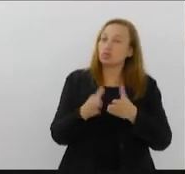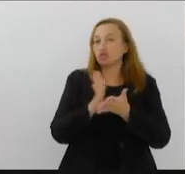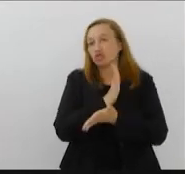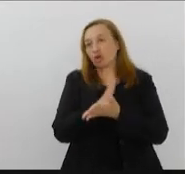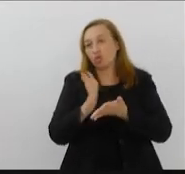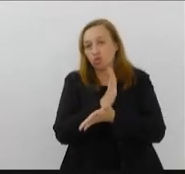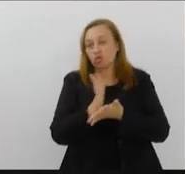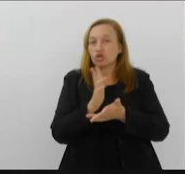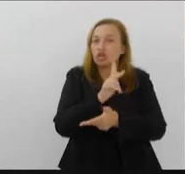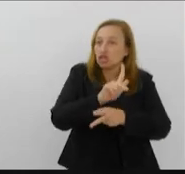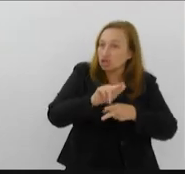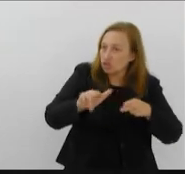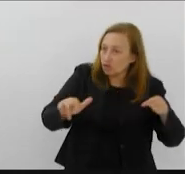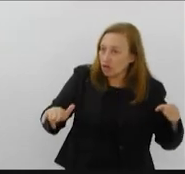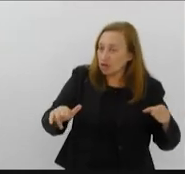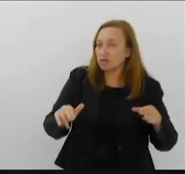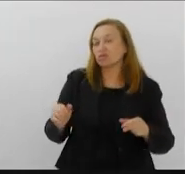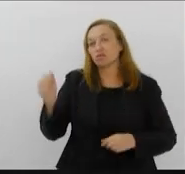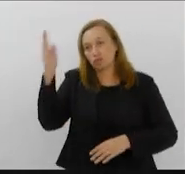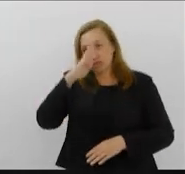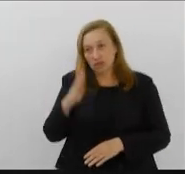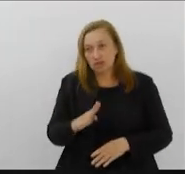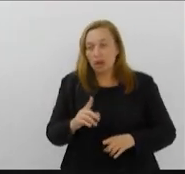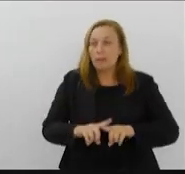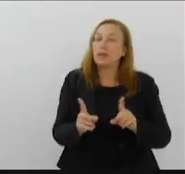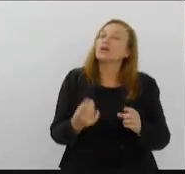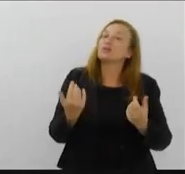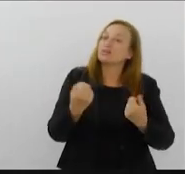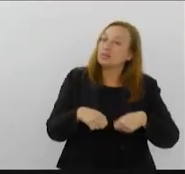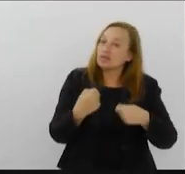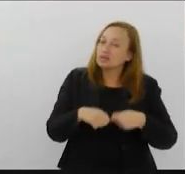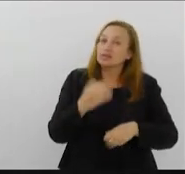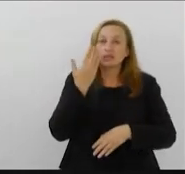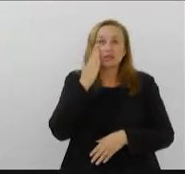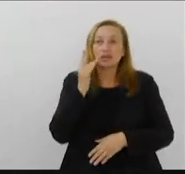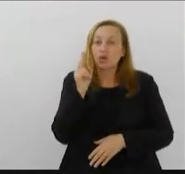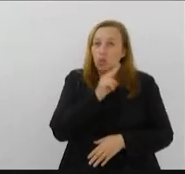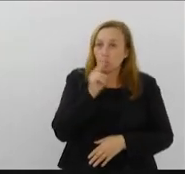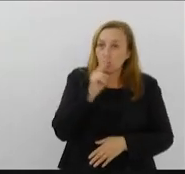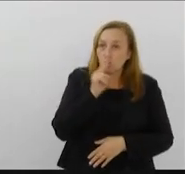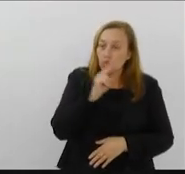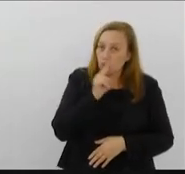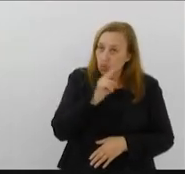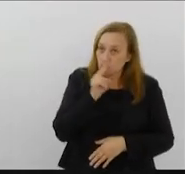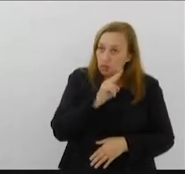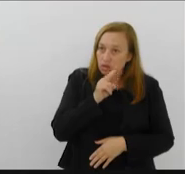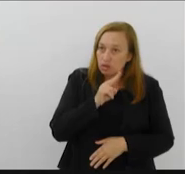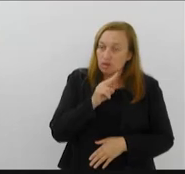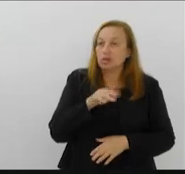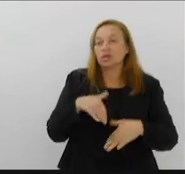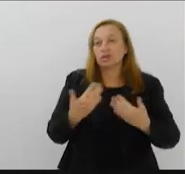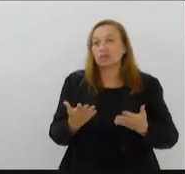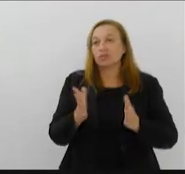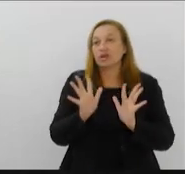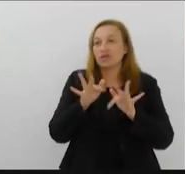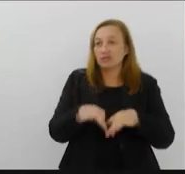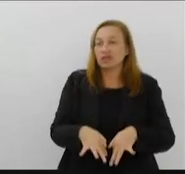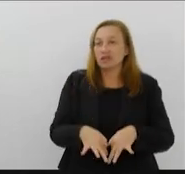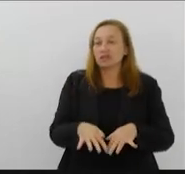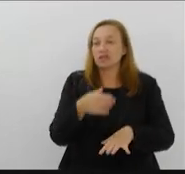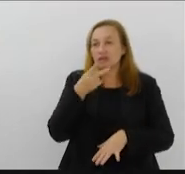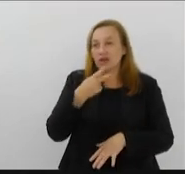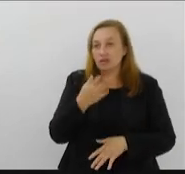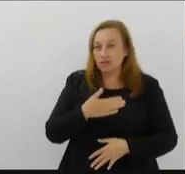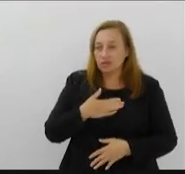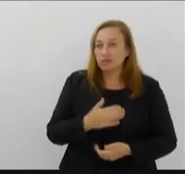e diversos agentes no Brasil, mas nós precisamos entender a urgência dessa agenda. Eu acho que, para encerrar esse comentário